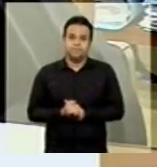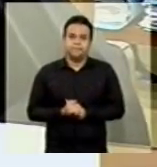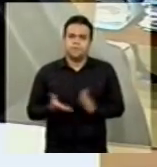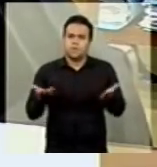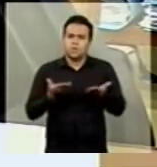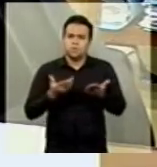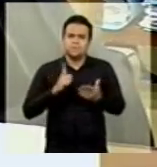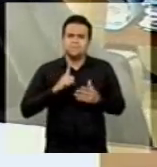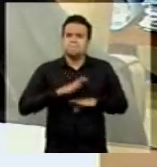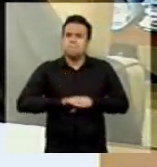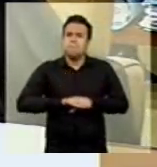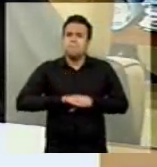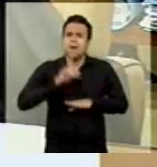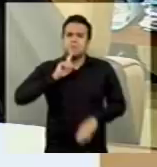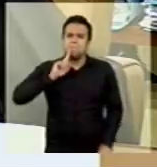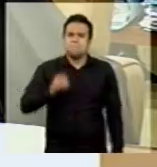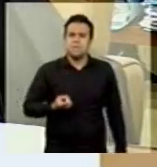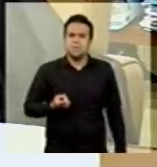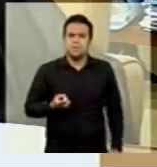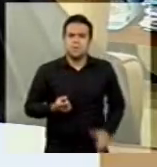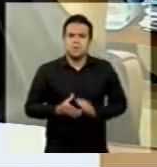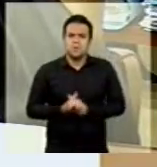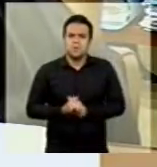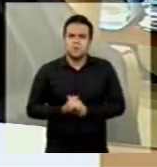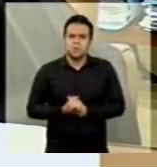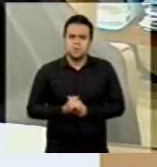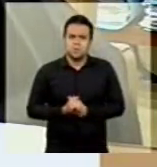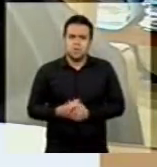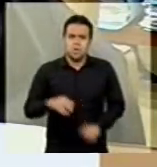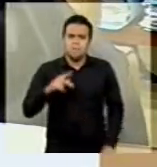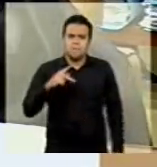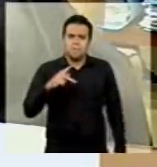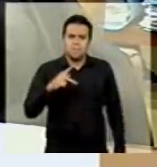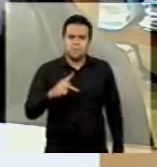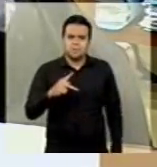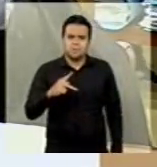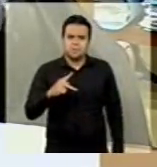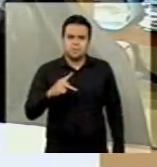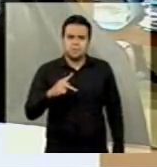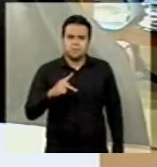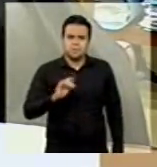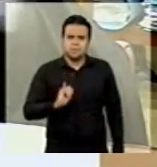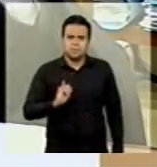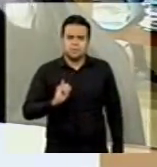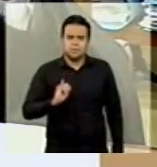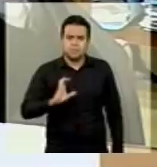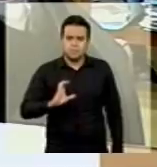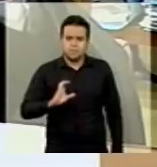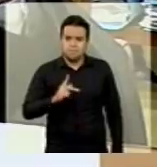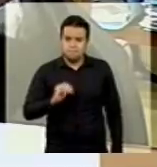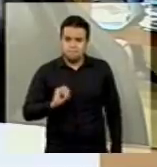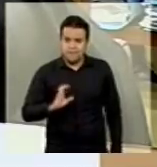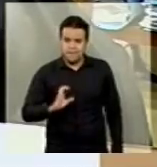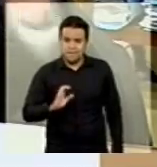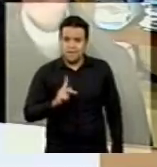1.000 PICs. PICs é procedimento de investigação criminal. Hoje sem figura, sem forma e figura de